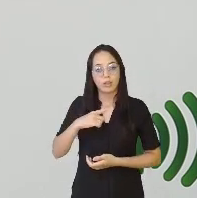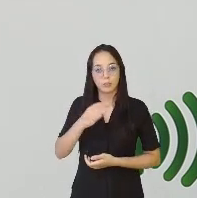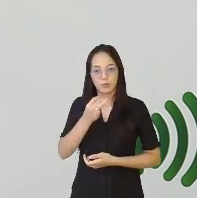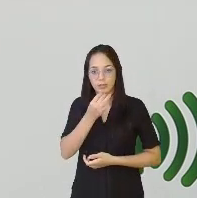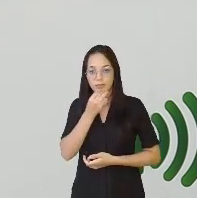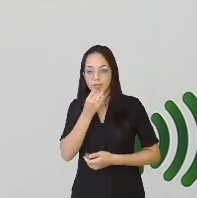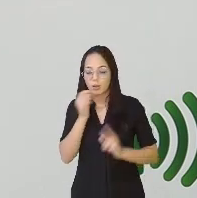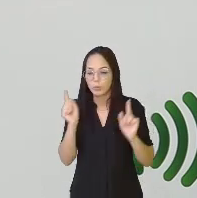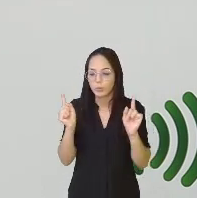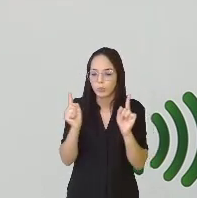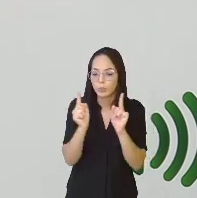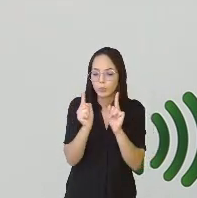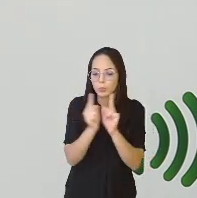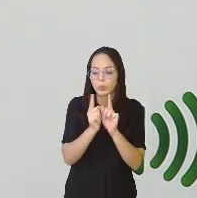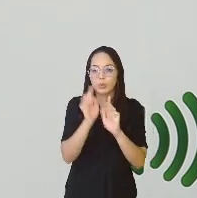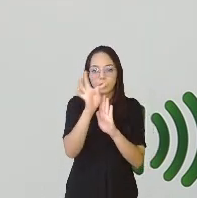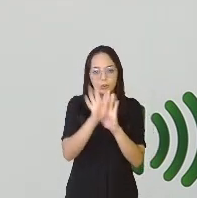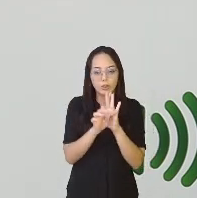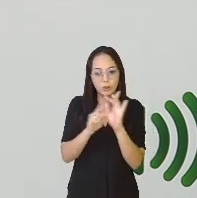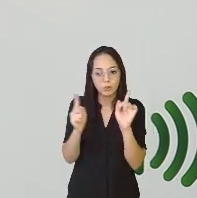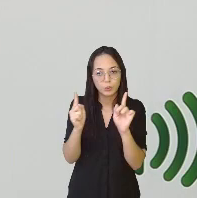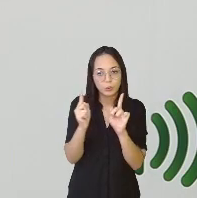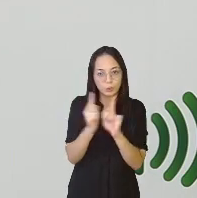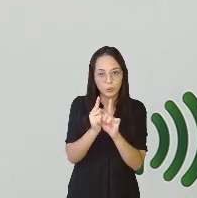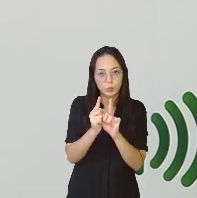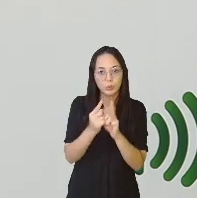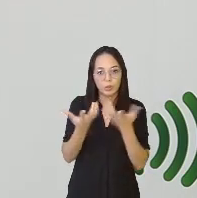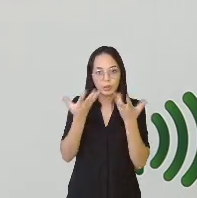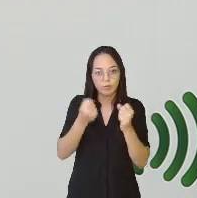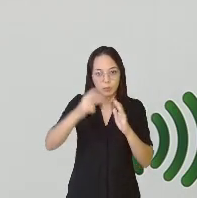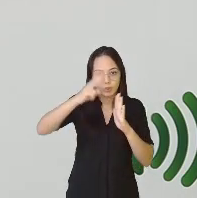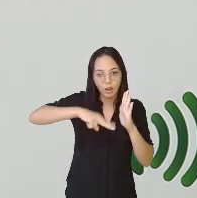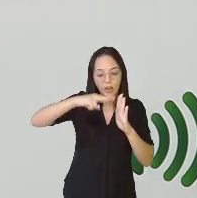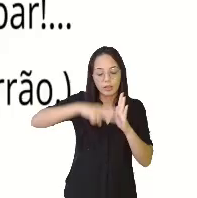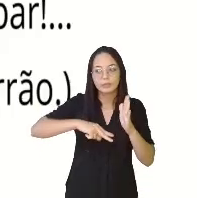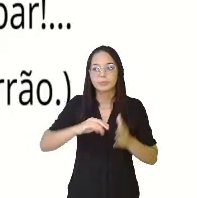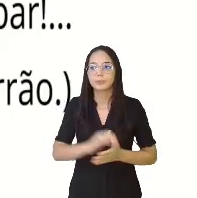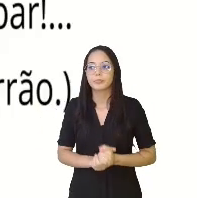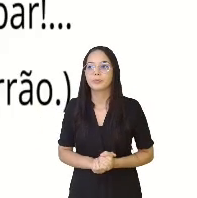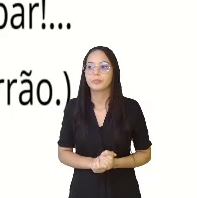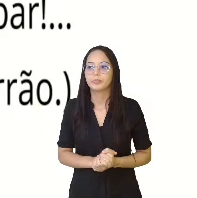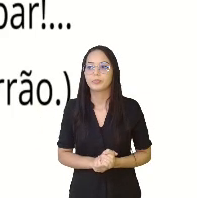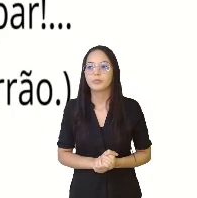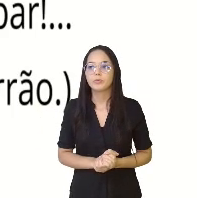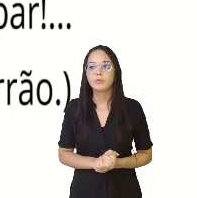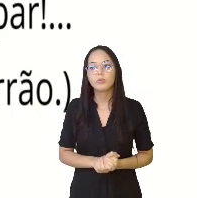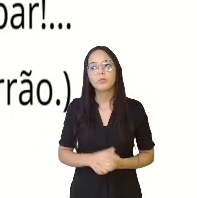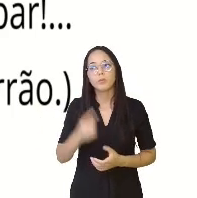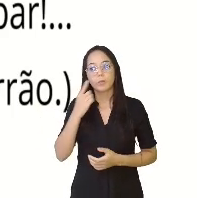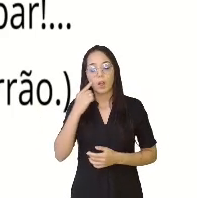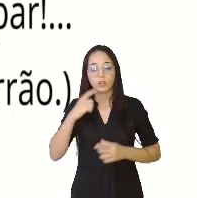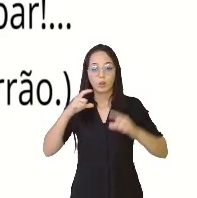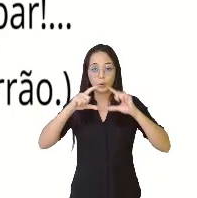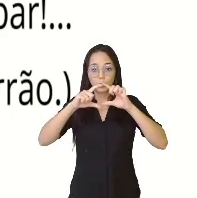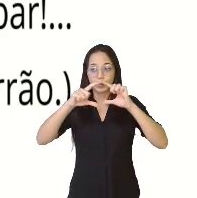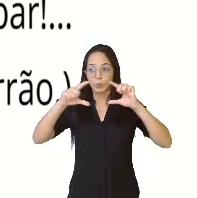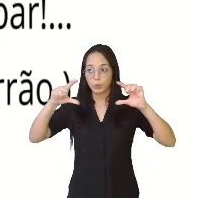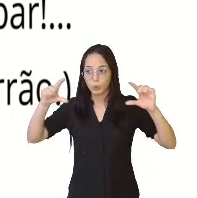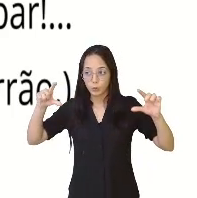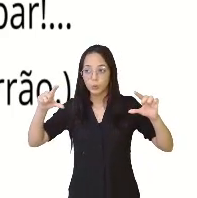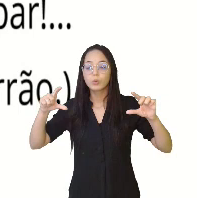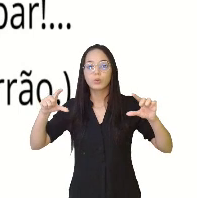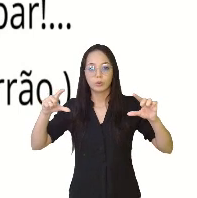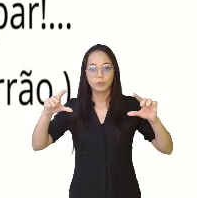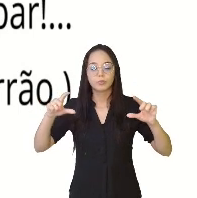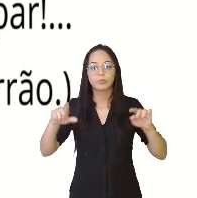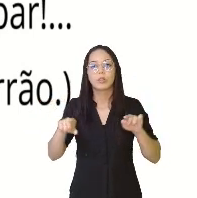de um curtinho, eu peguei um trechinho curtinho de uma das peças dela e vamos dar uma lidinha. Aí nós temos aí o título, que é O Rapto das